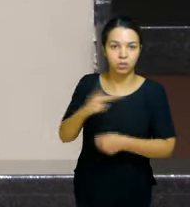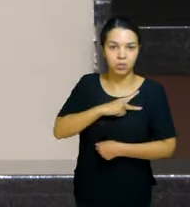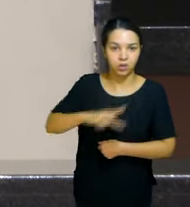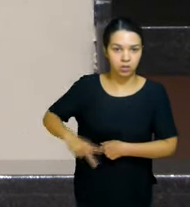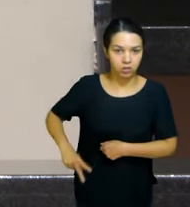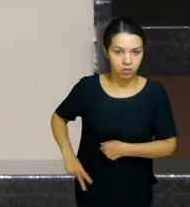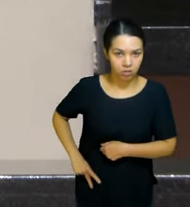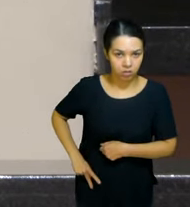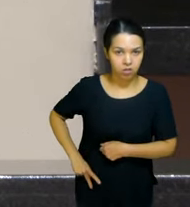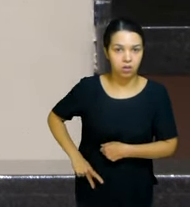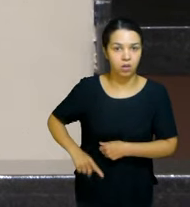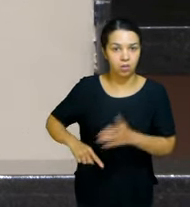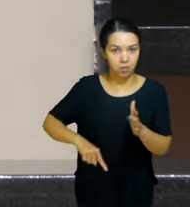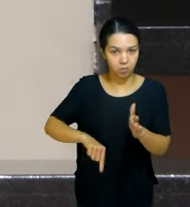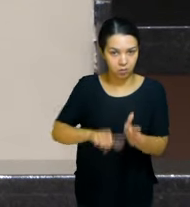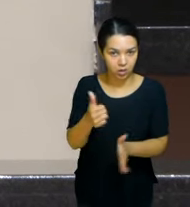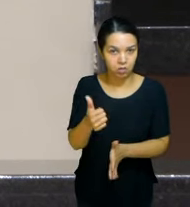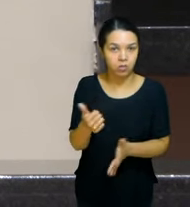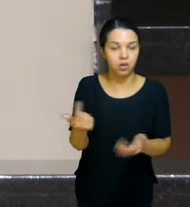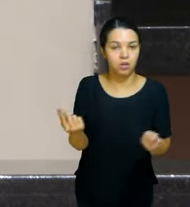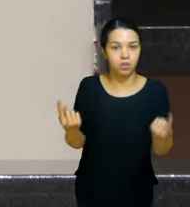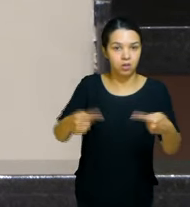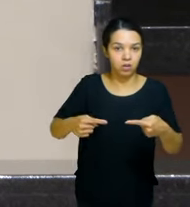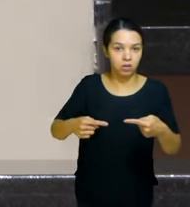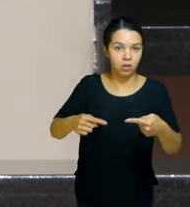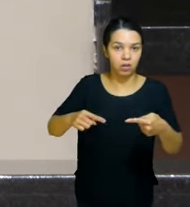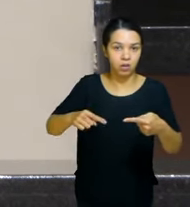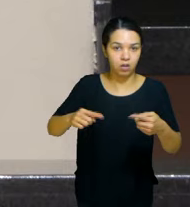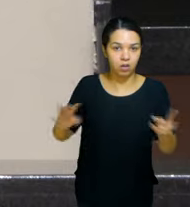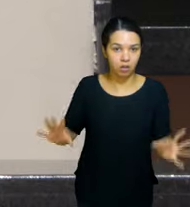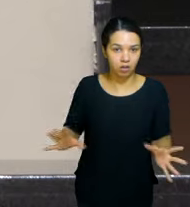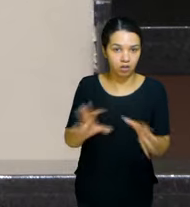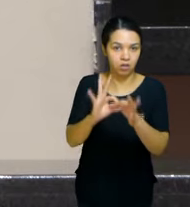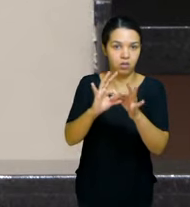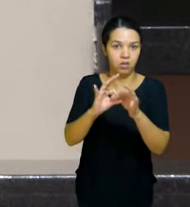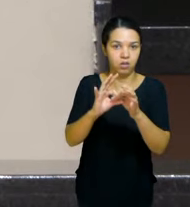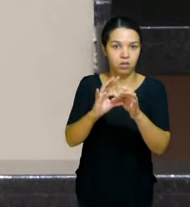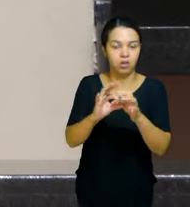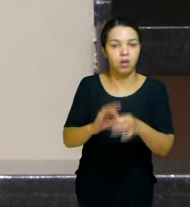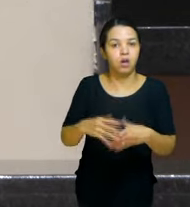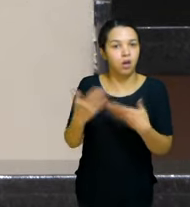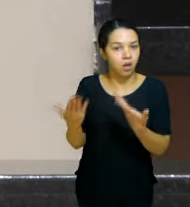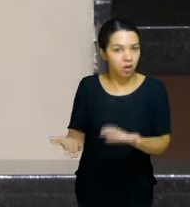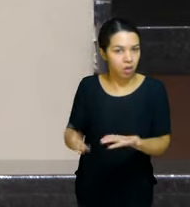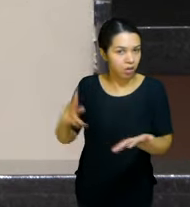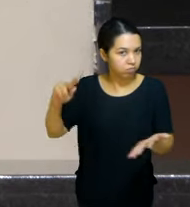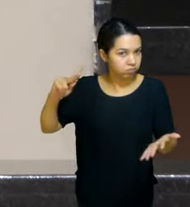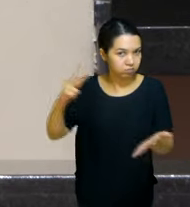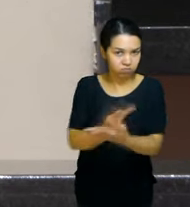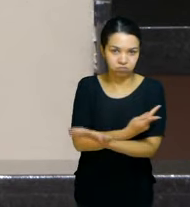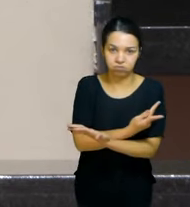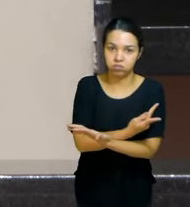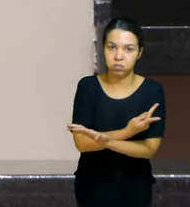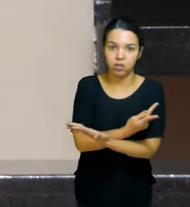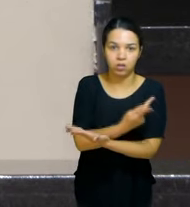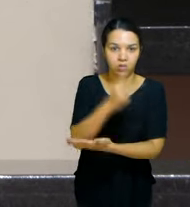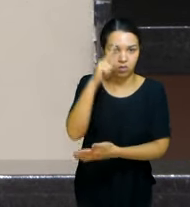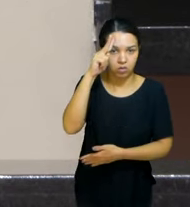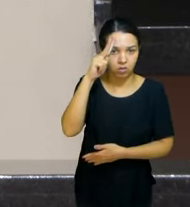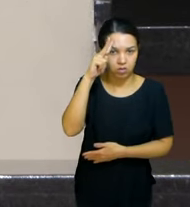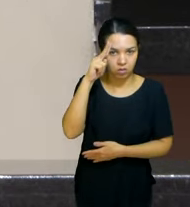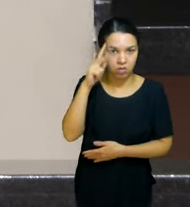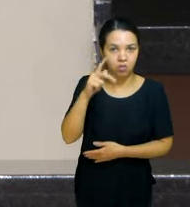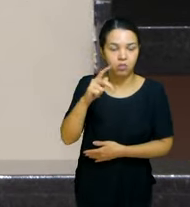numa primeira competição importante, que é o Parajask, essa grande falha, né, esse grande erro, é um erro histórico para o